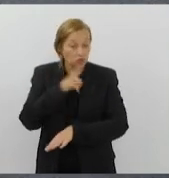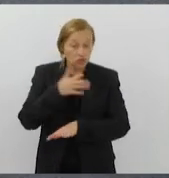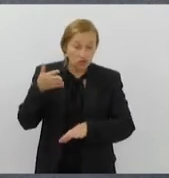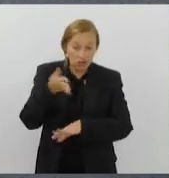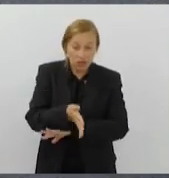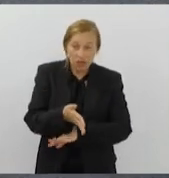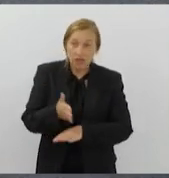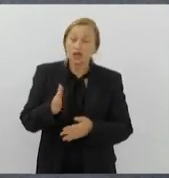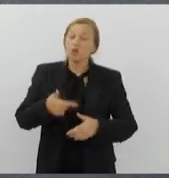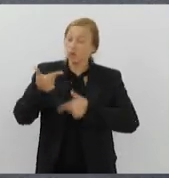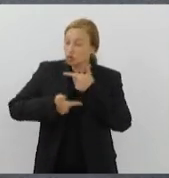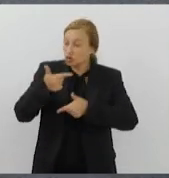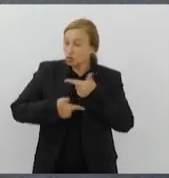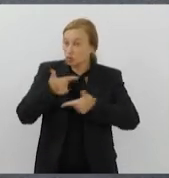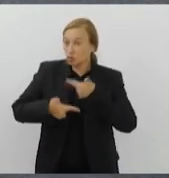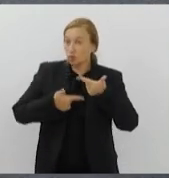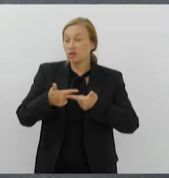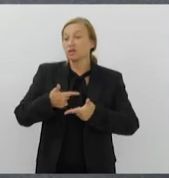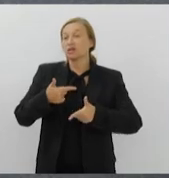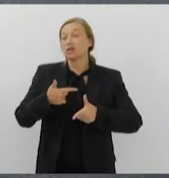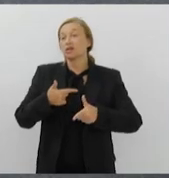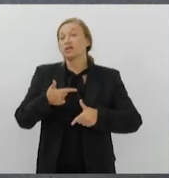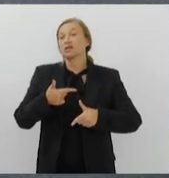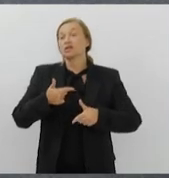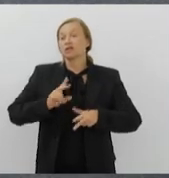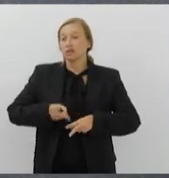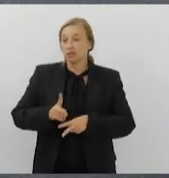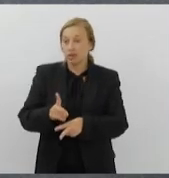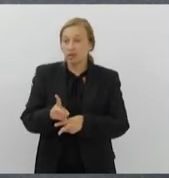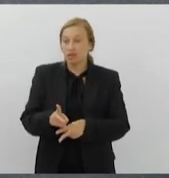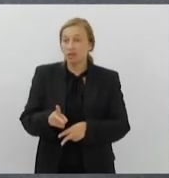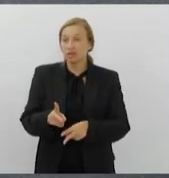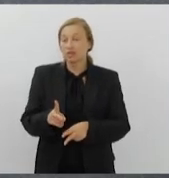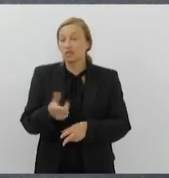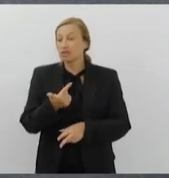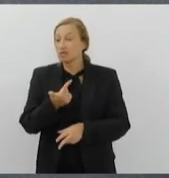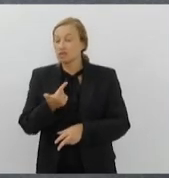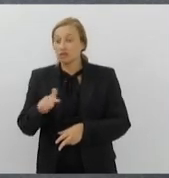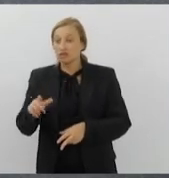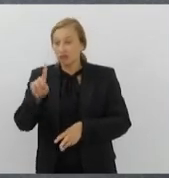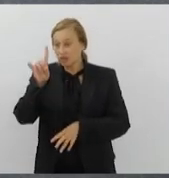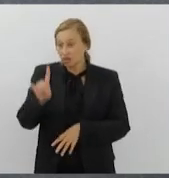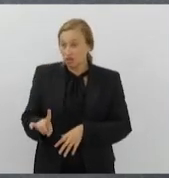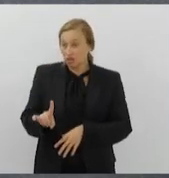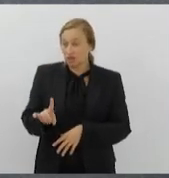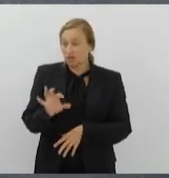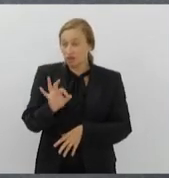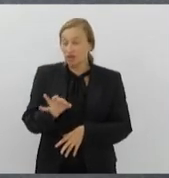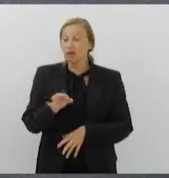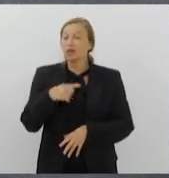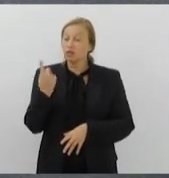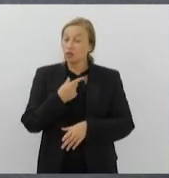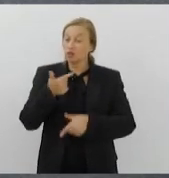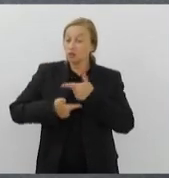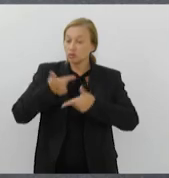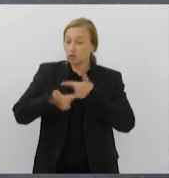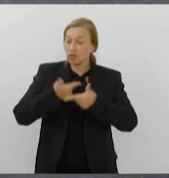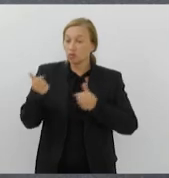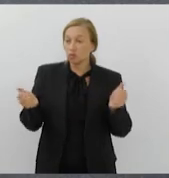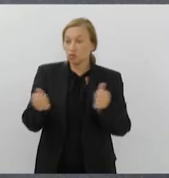muito, mesmo sem a certeza dos seus direitos, os quais a gente vai continuar lutando lado a